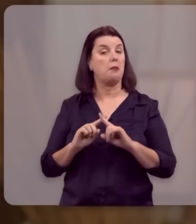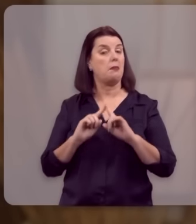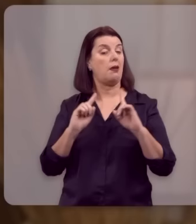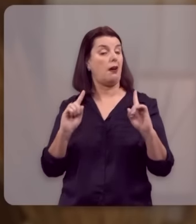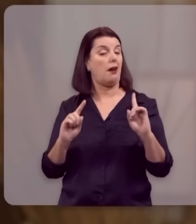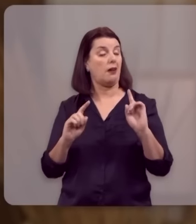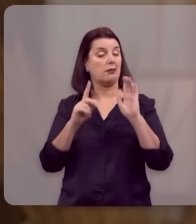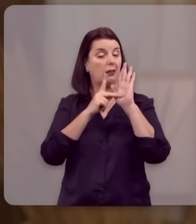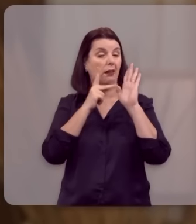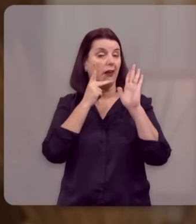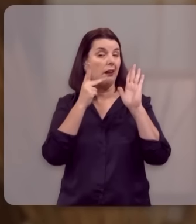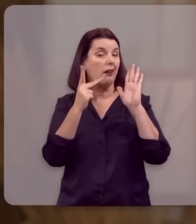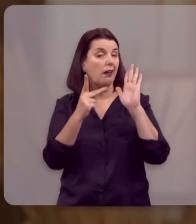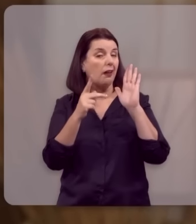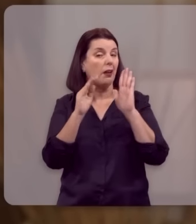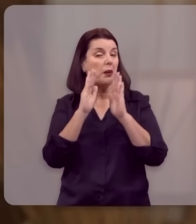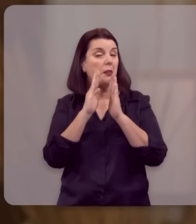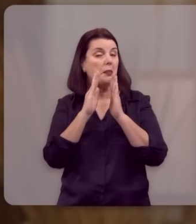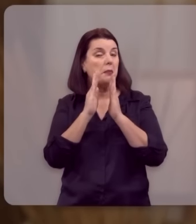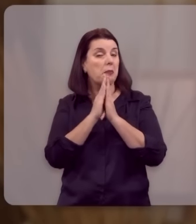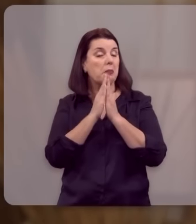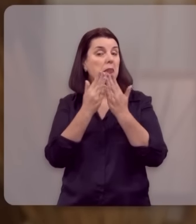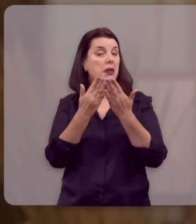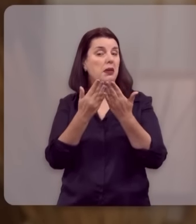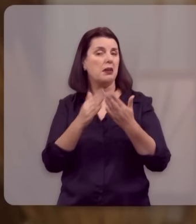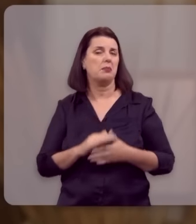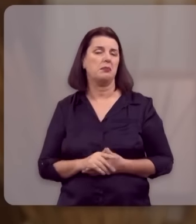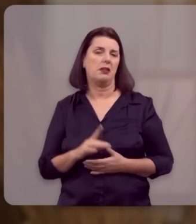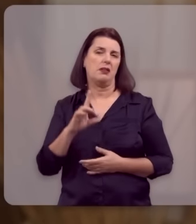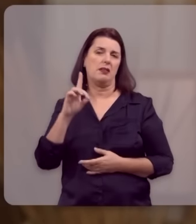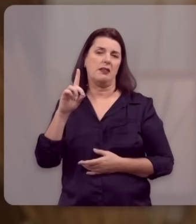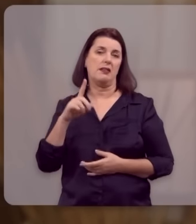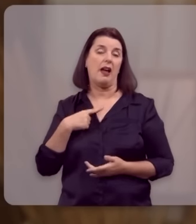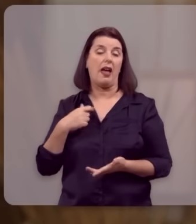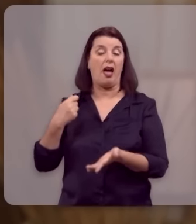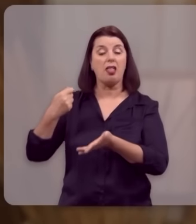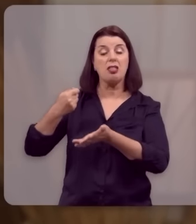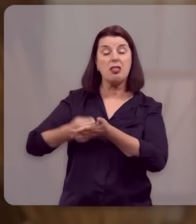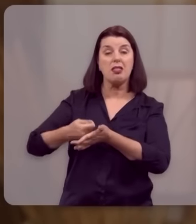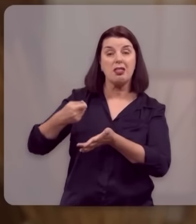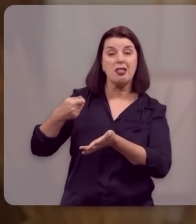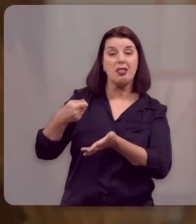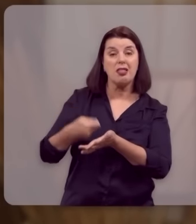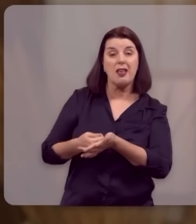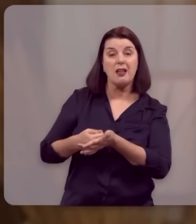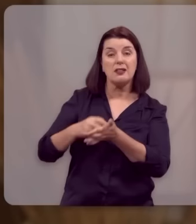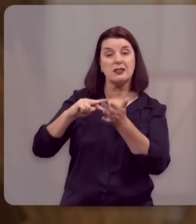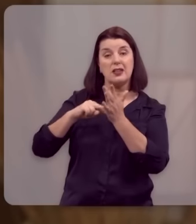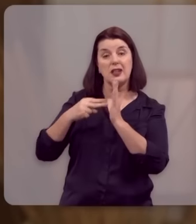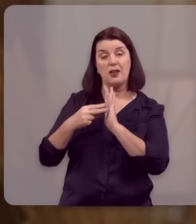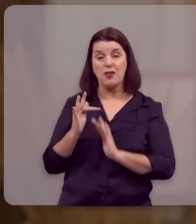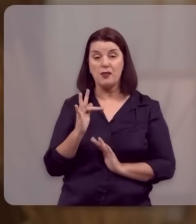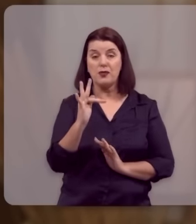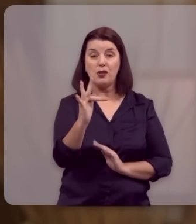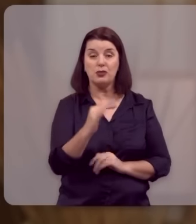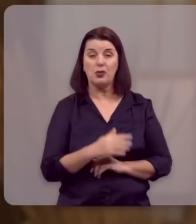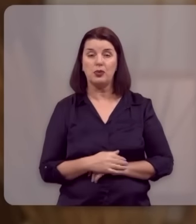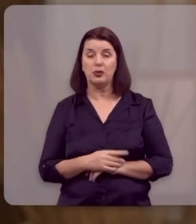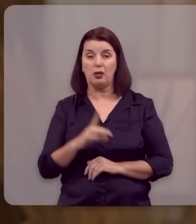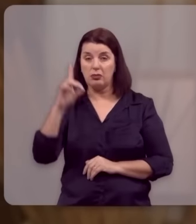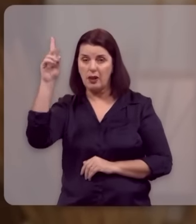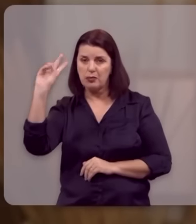mas as profecias bíblicas são a determinação do futuro